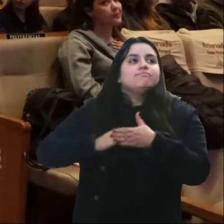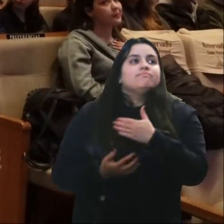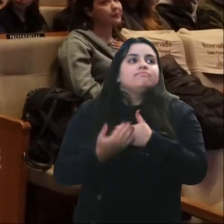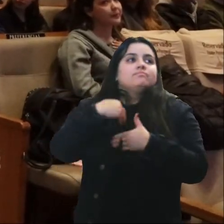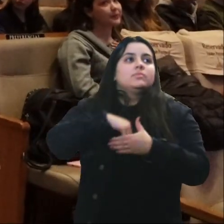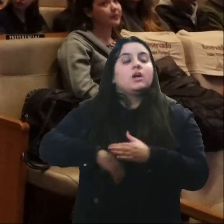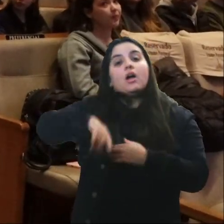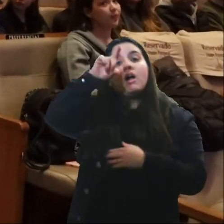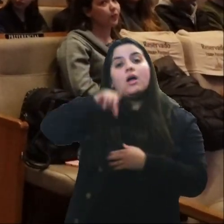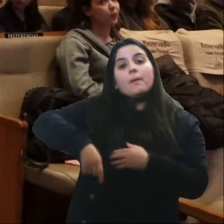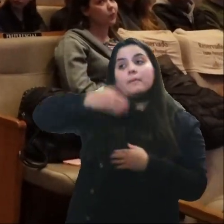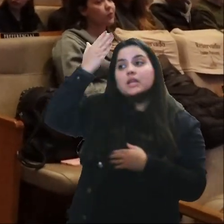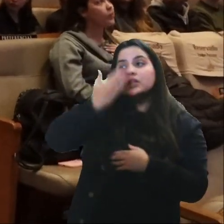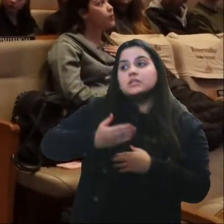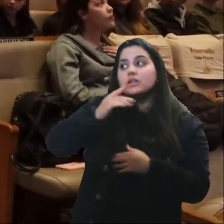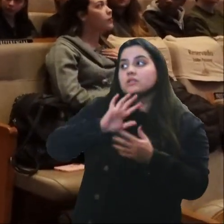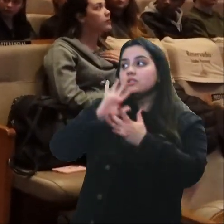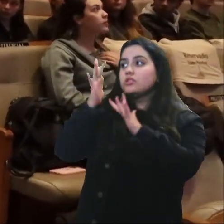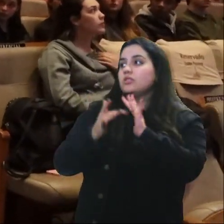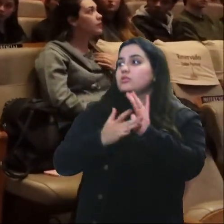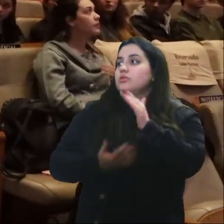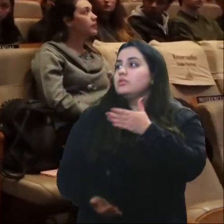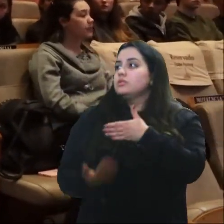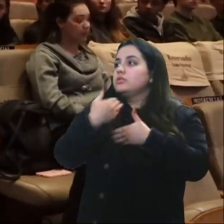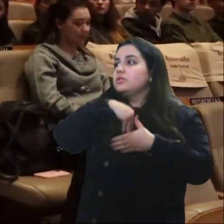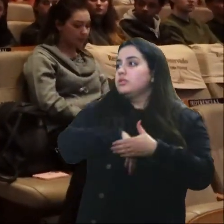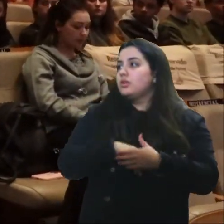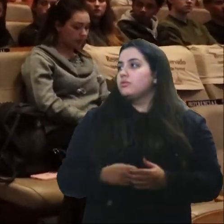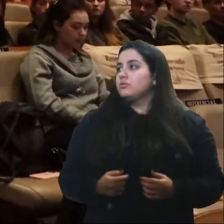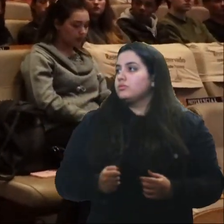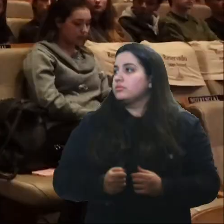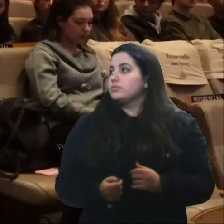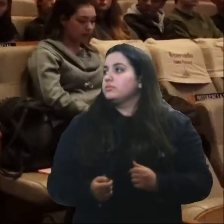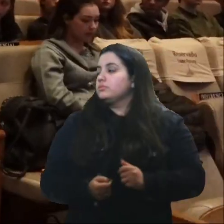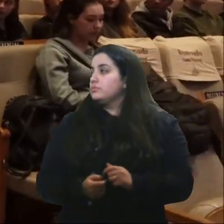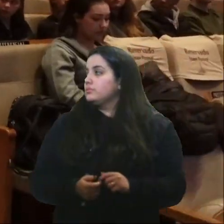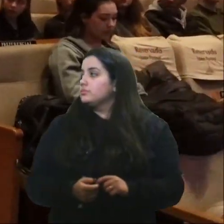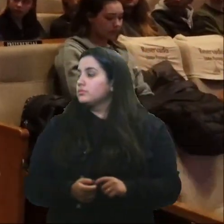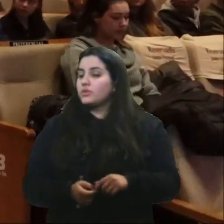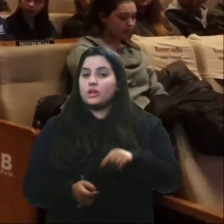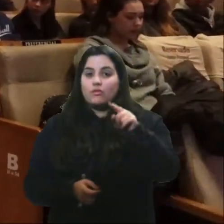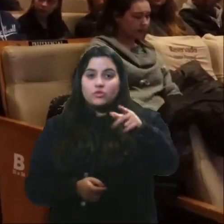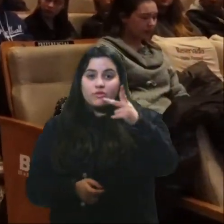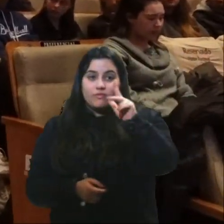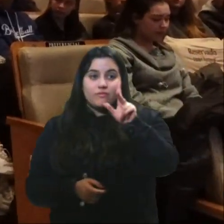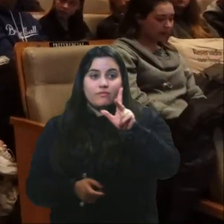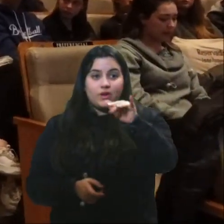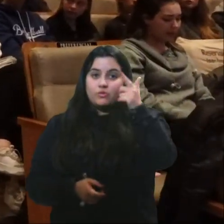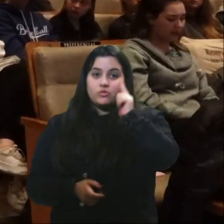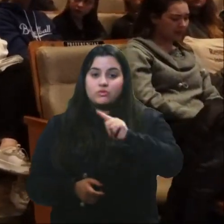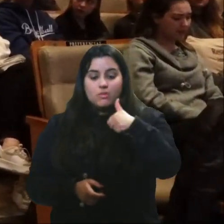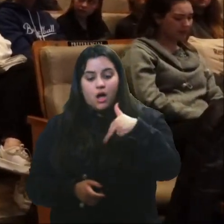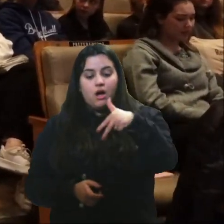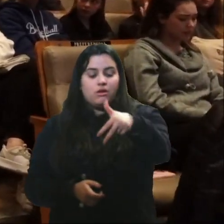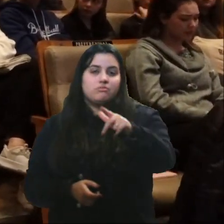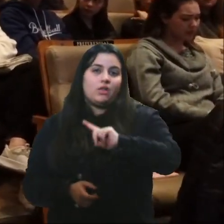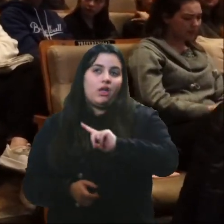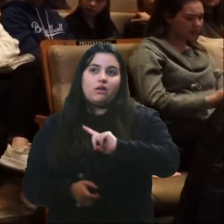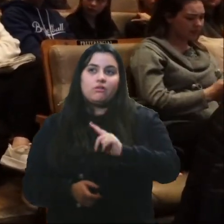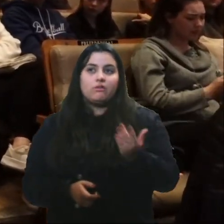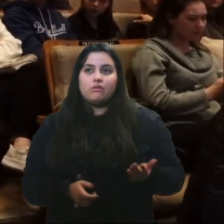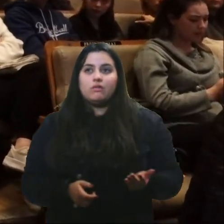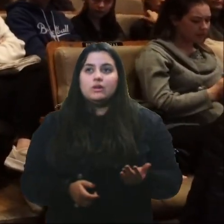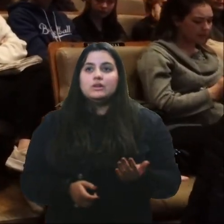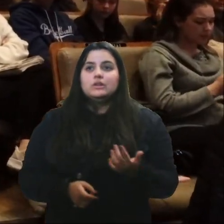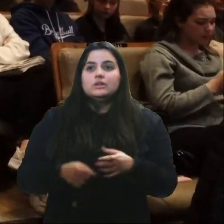de Jesus começa a fazer parte dele. E você não passa mais despercebido. Porque